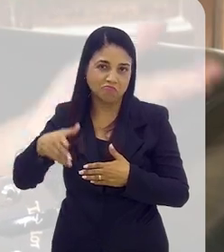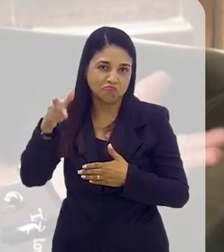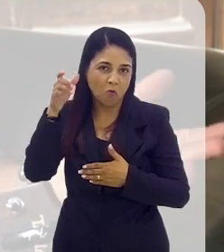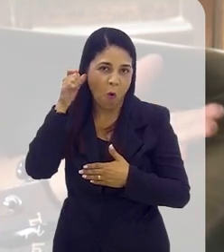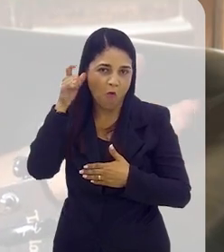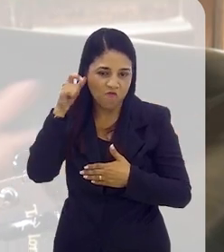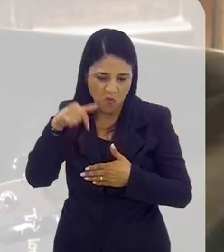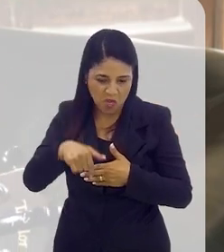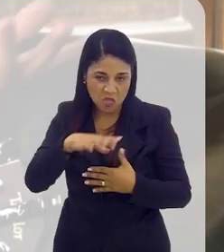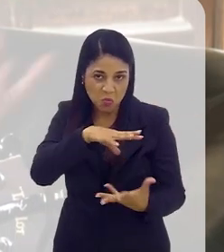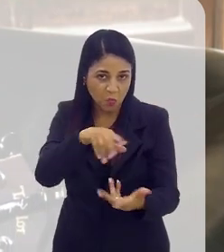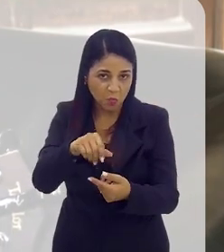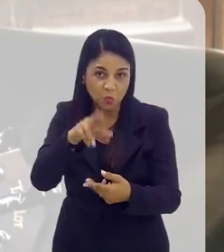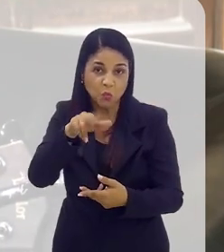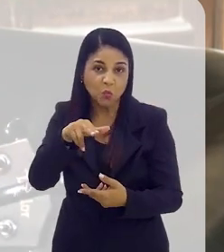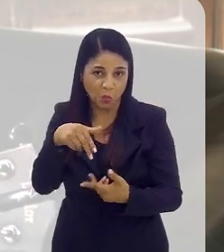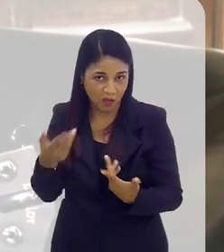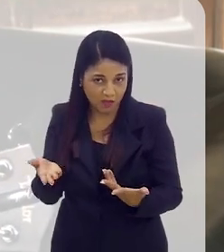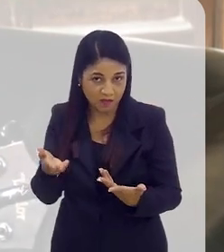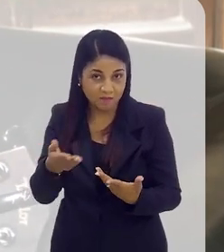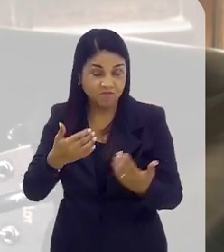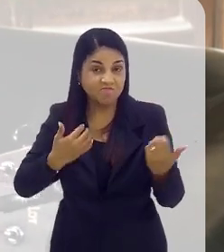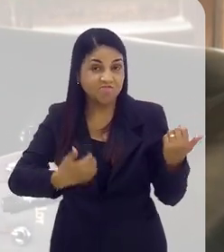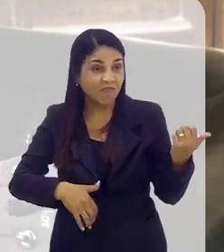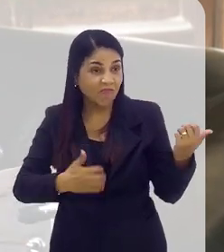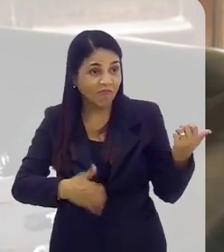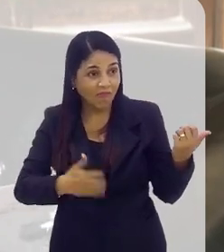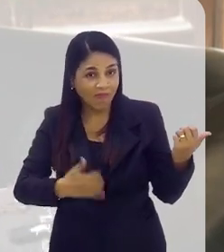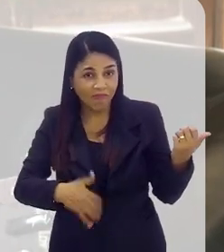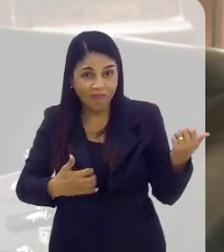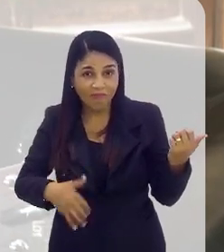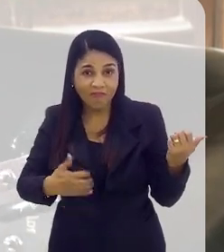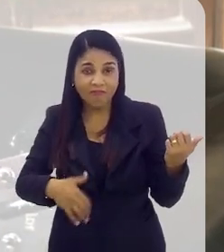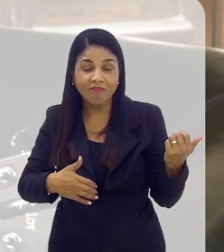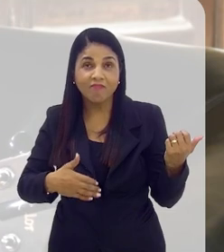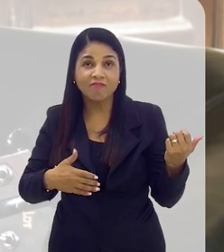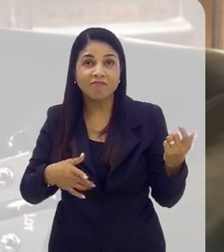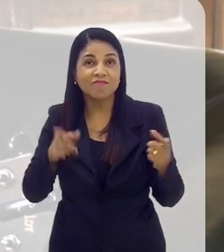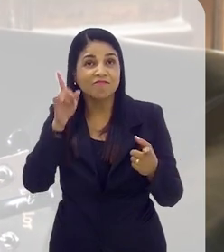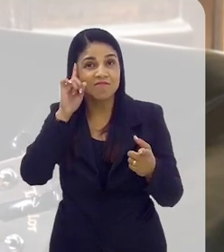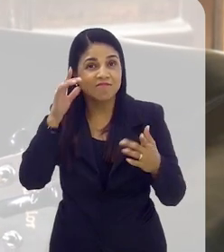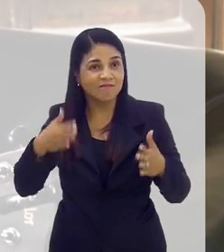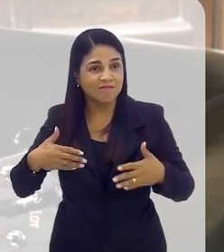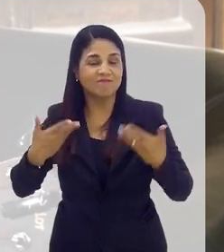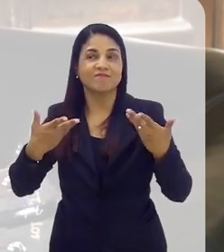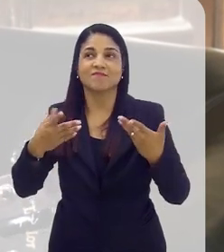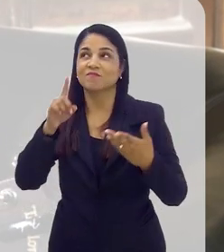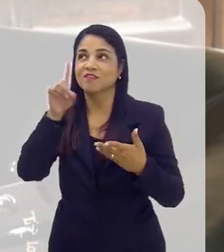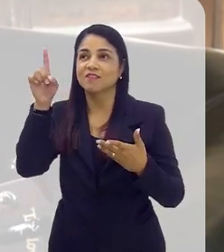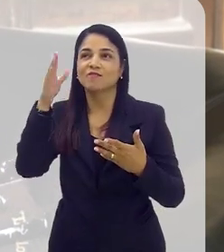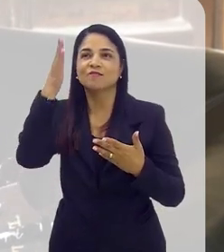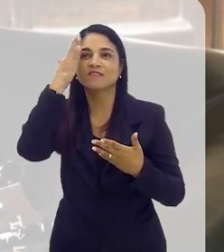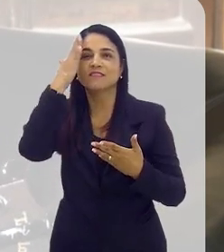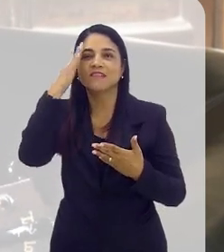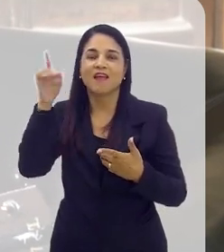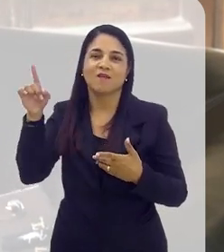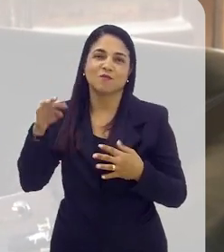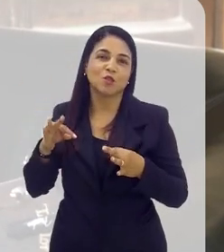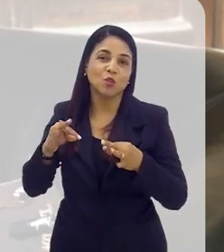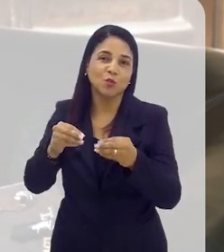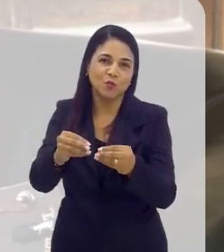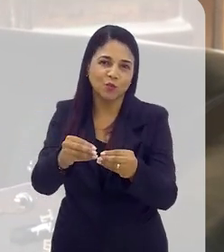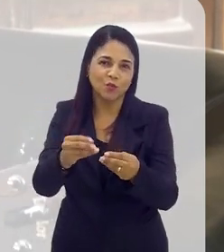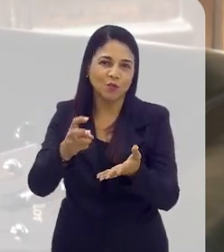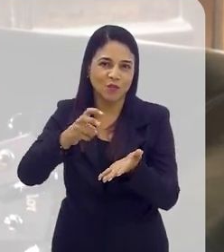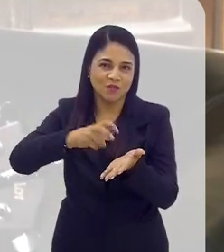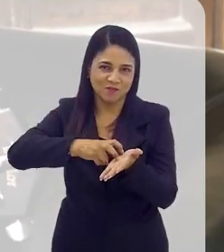estão disponíveis, mas a gente ainda não ouviu. Eita, lasqueira. Existem acordes e coisas que a cada